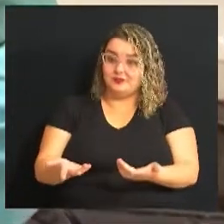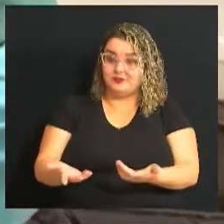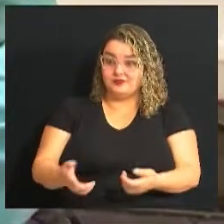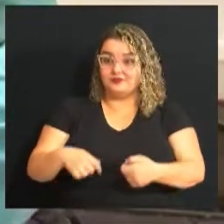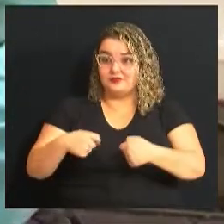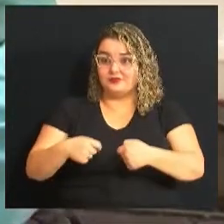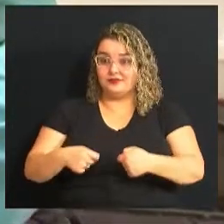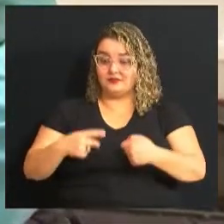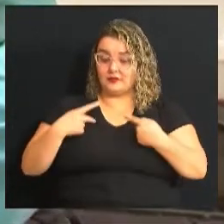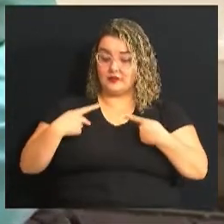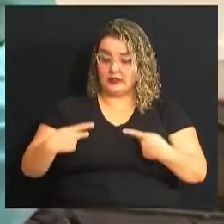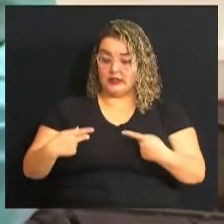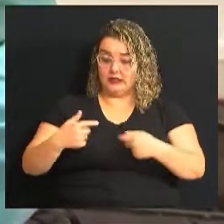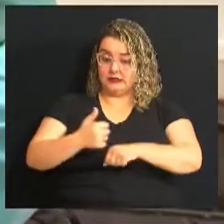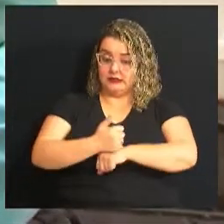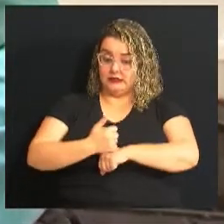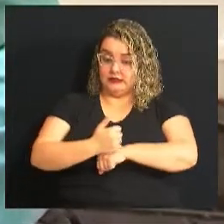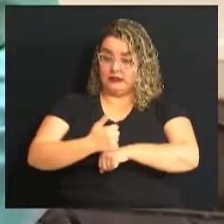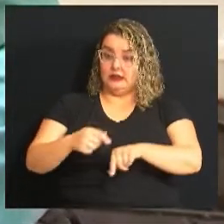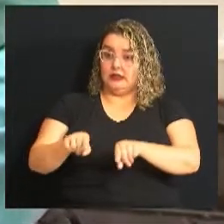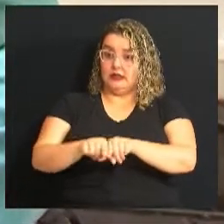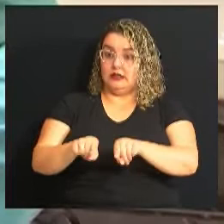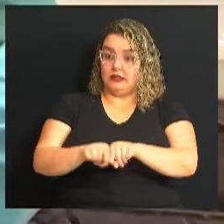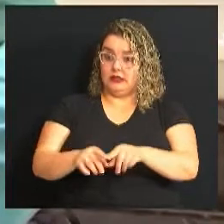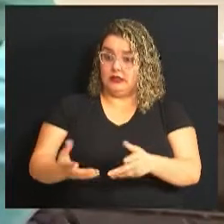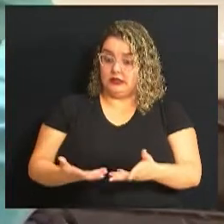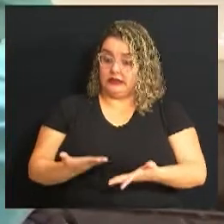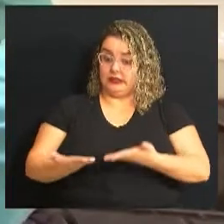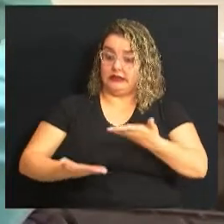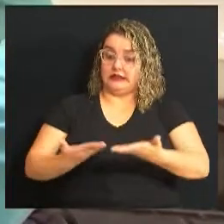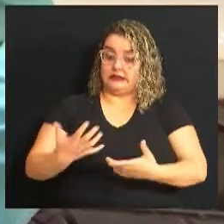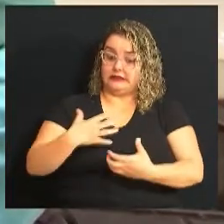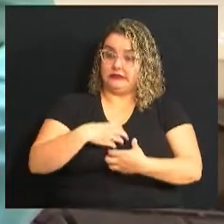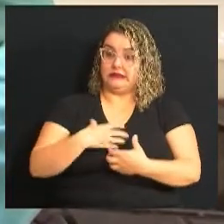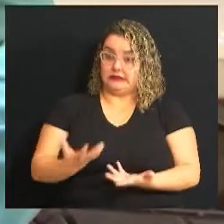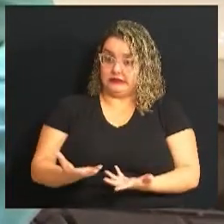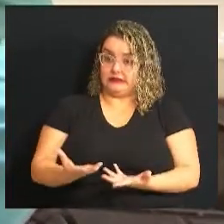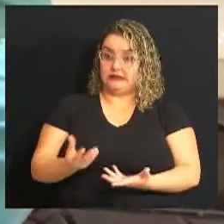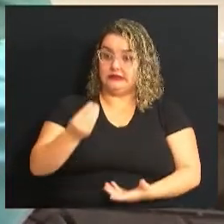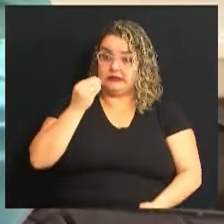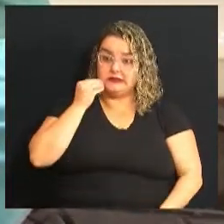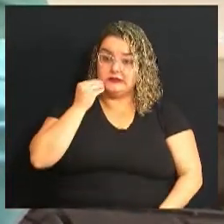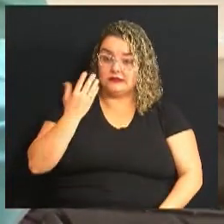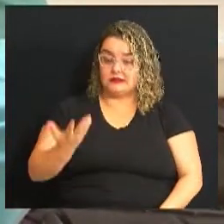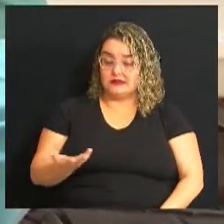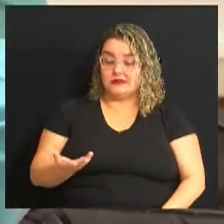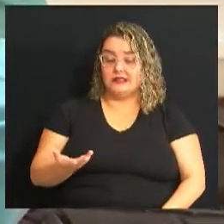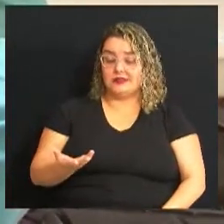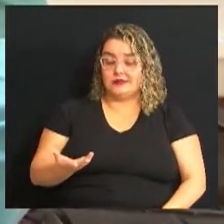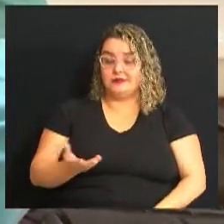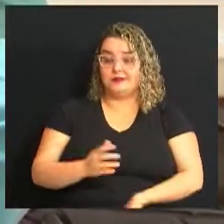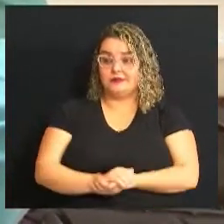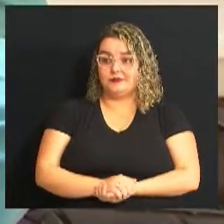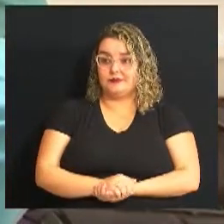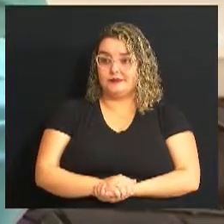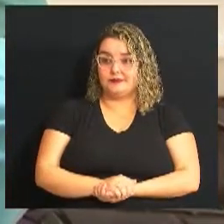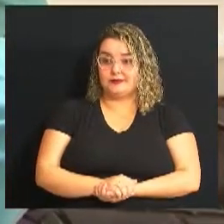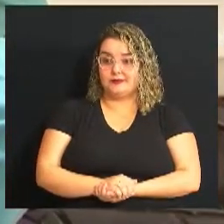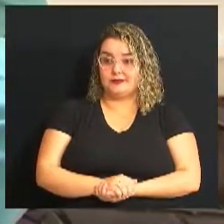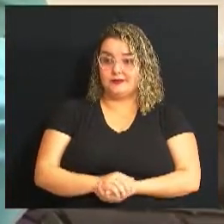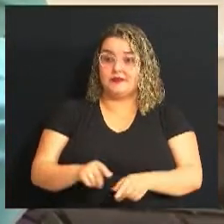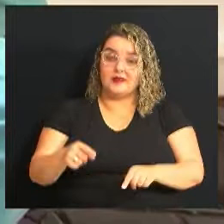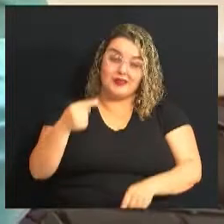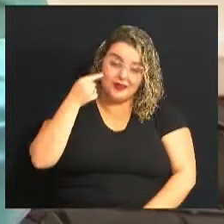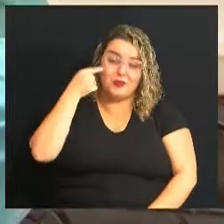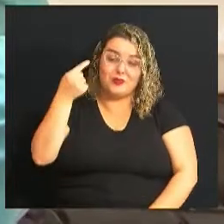manter o profissionalismo, ao mesmo tempo, né? Tentar lidar com essa situação que imagino que